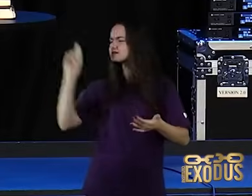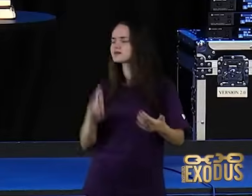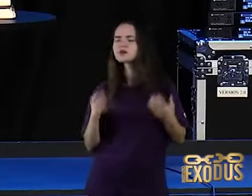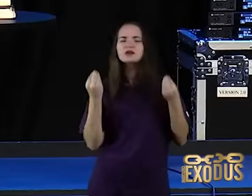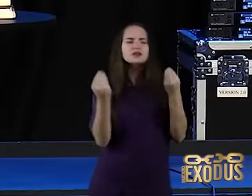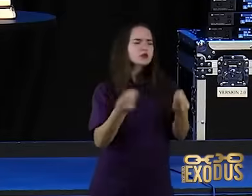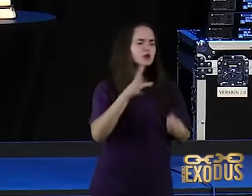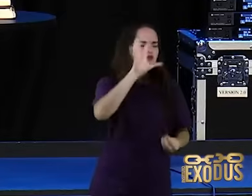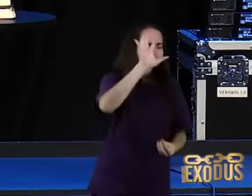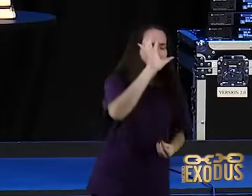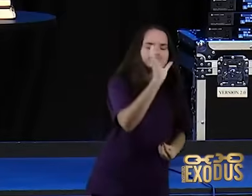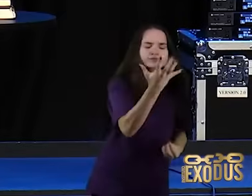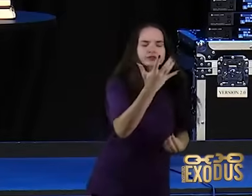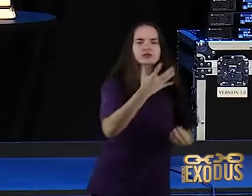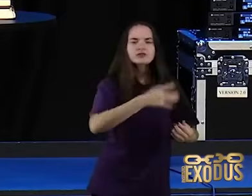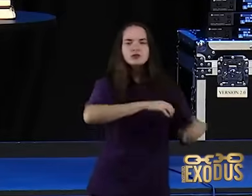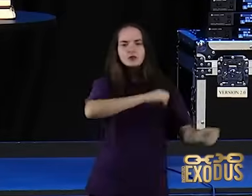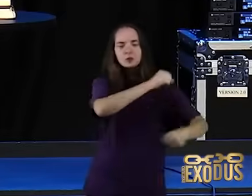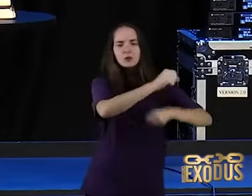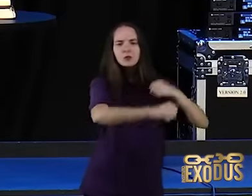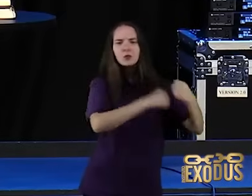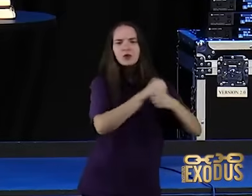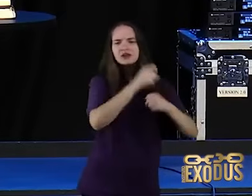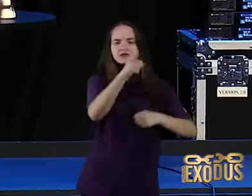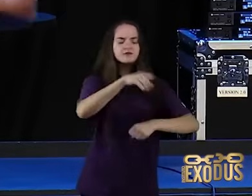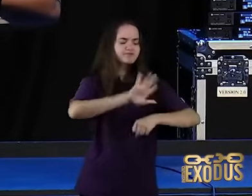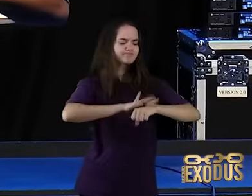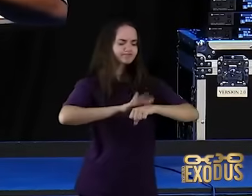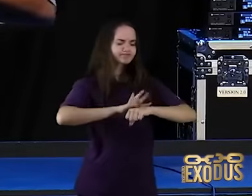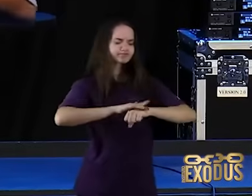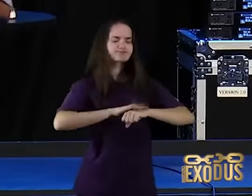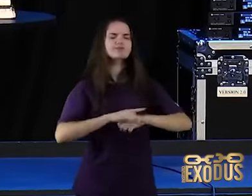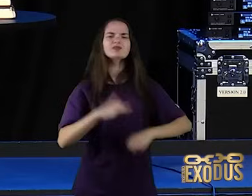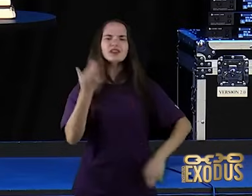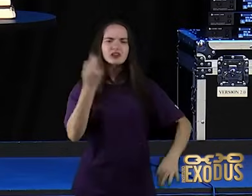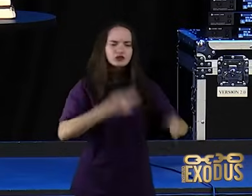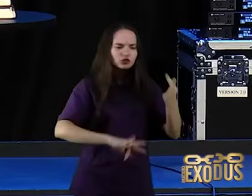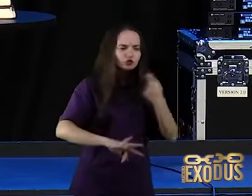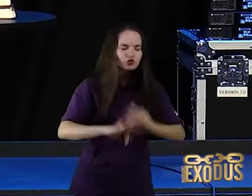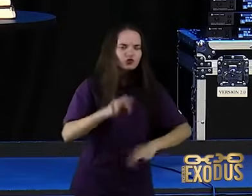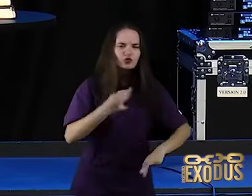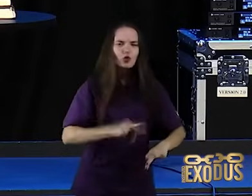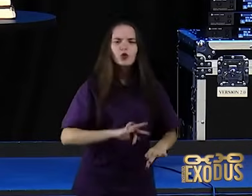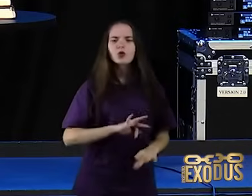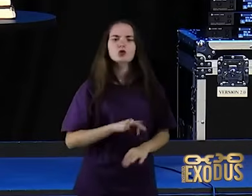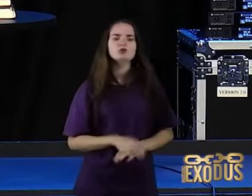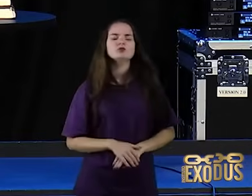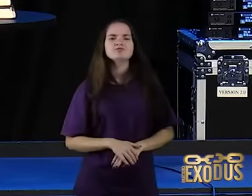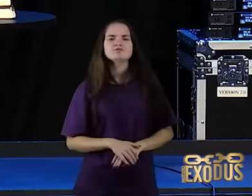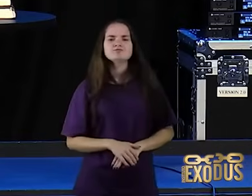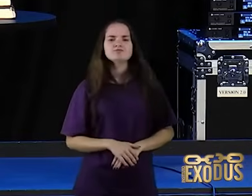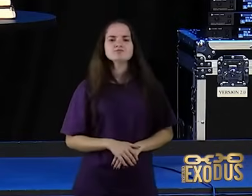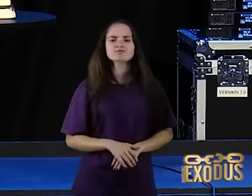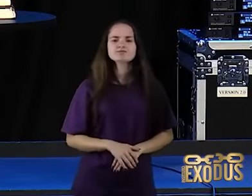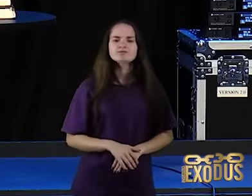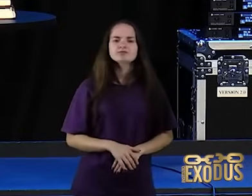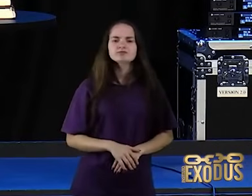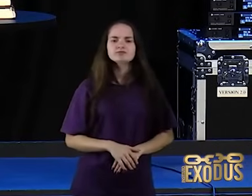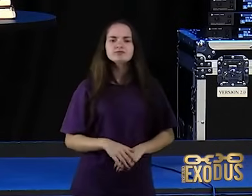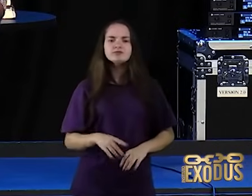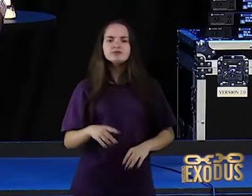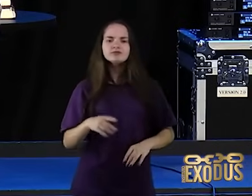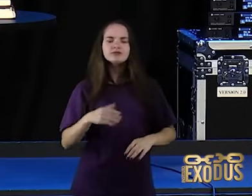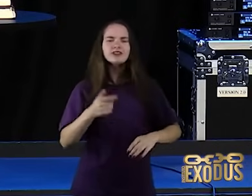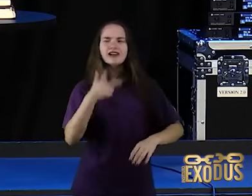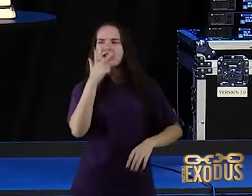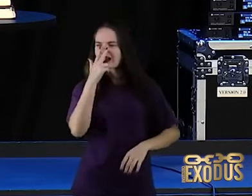soluções Sabe aquele ano que se ficou doente Sabe aquela dor crônica que não sai você fala eu tô a ponto